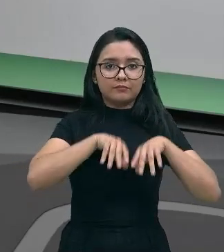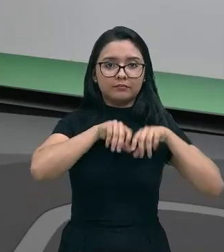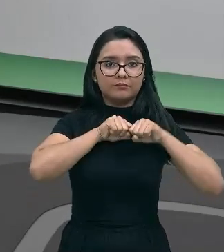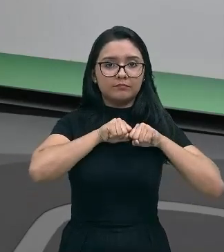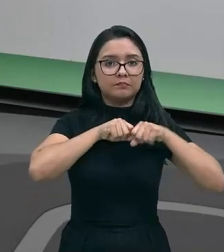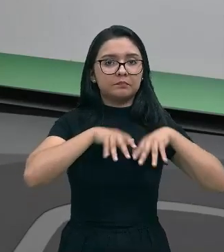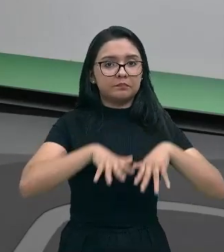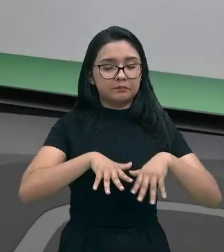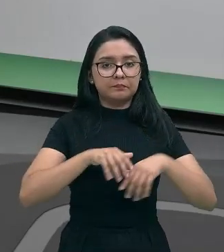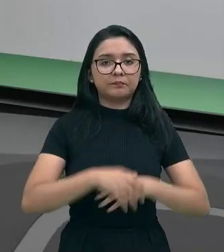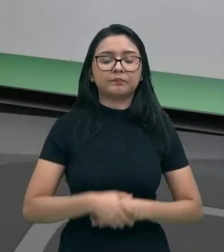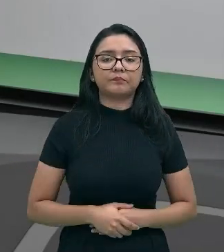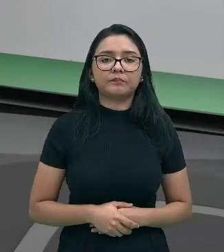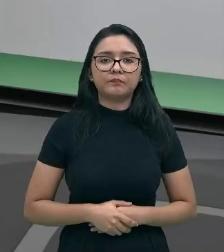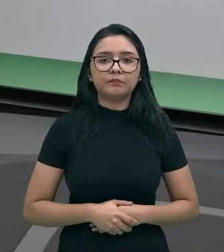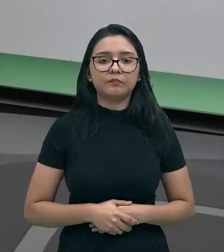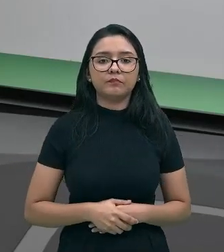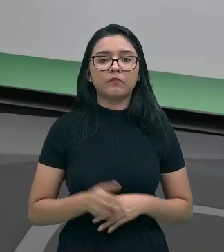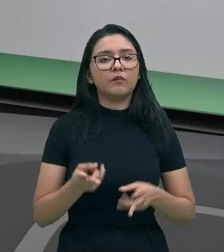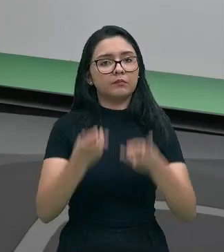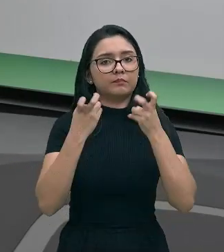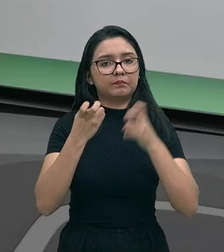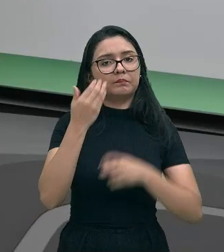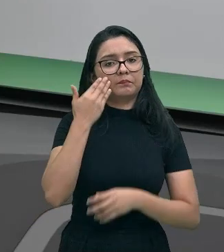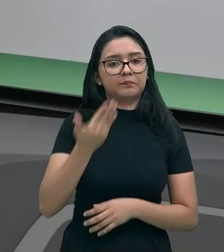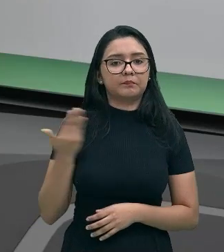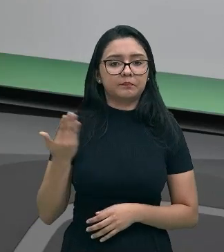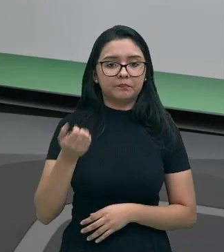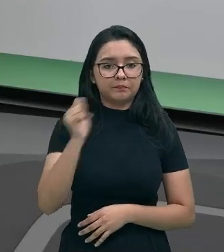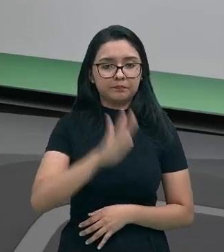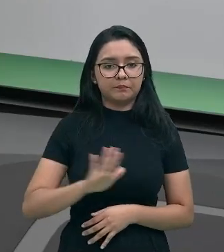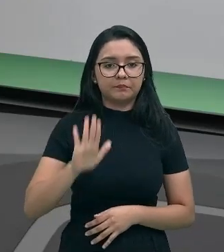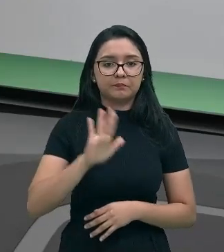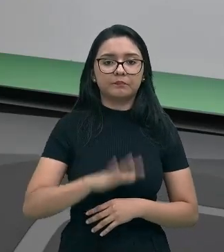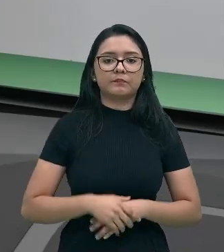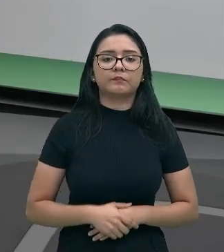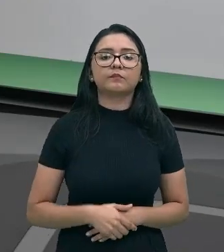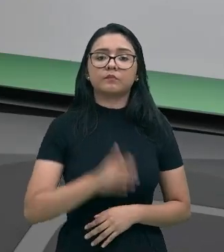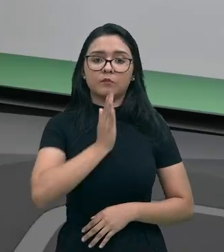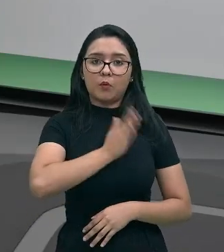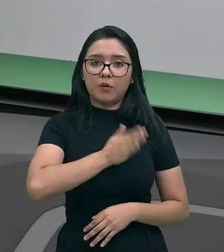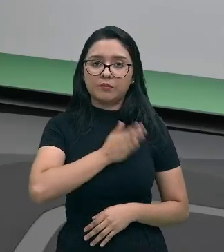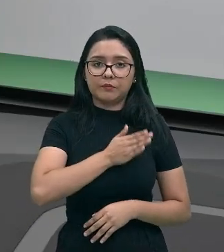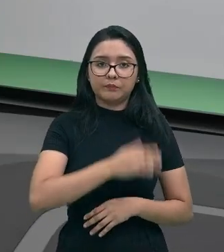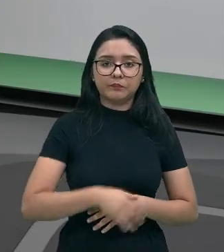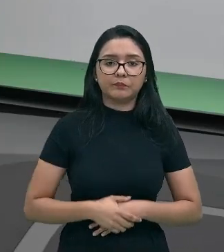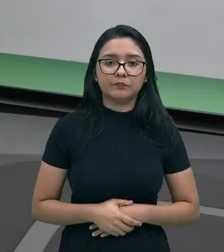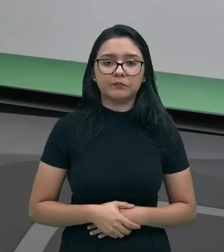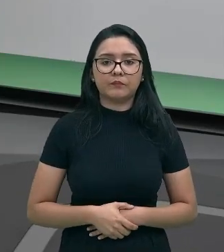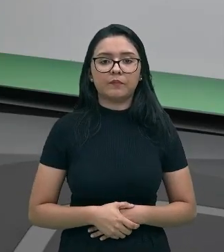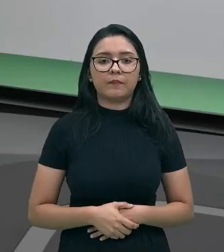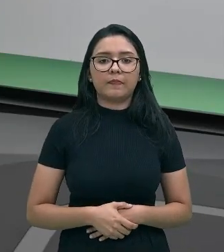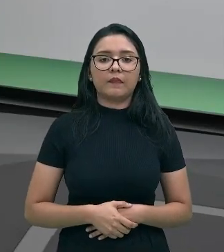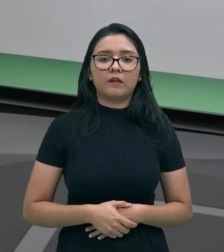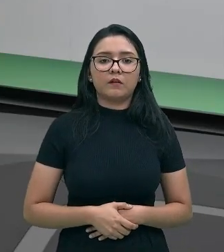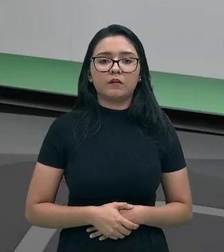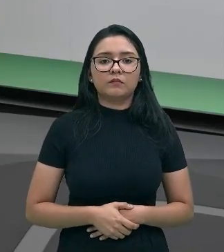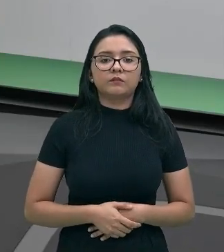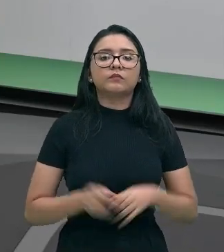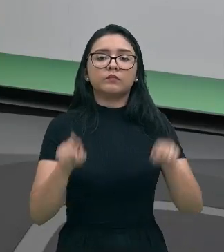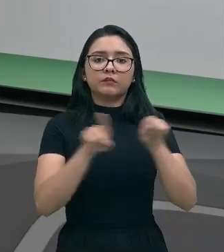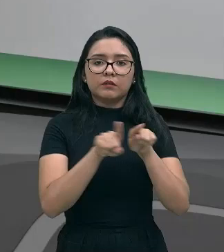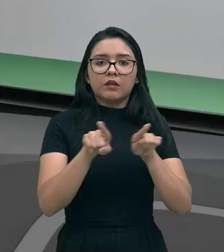gente pode observar. Então, a gente vê bem aqui o coração, observamos os